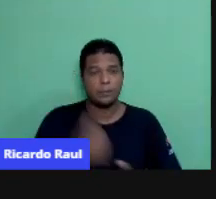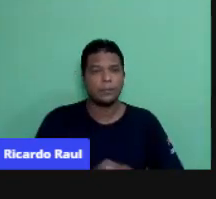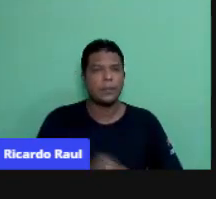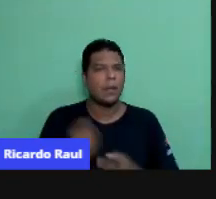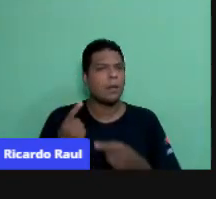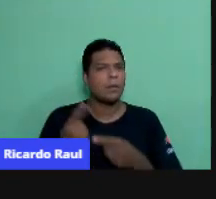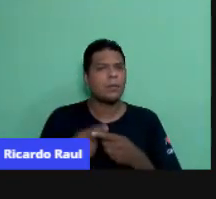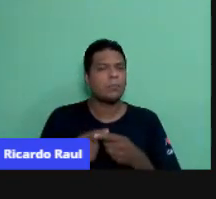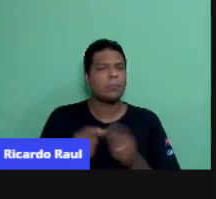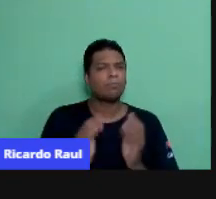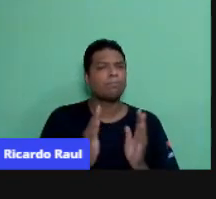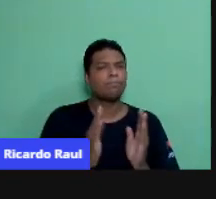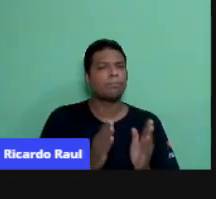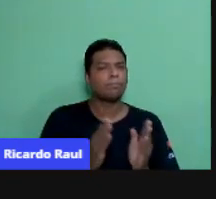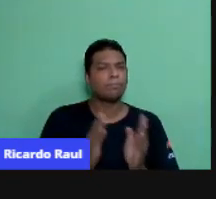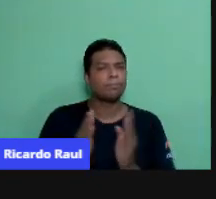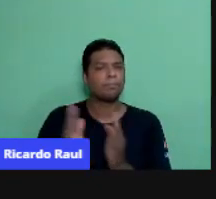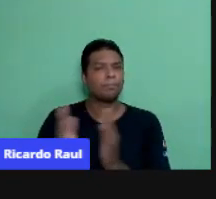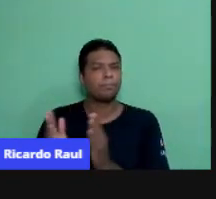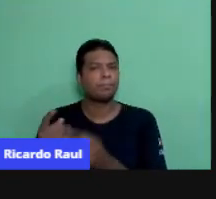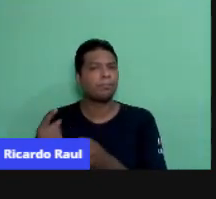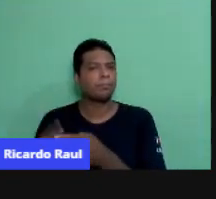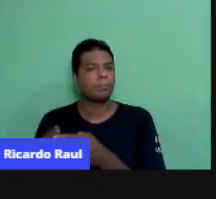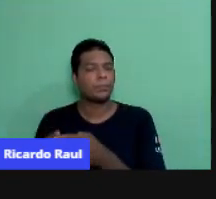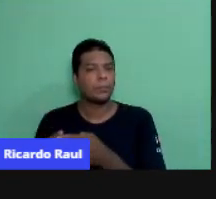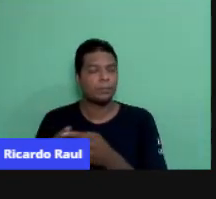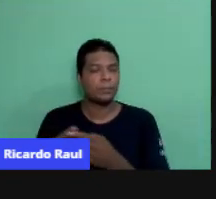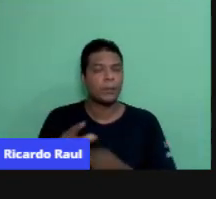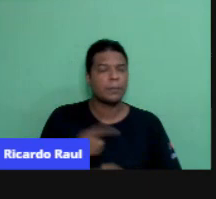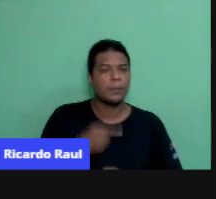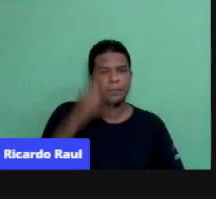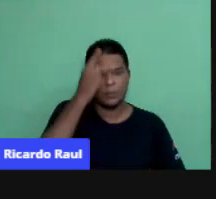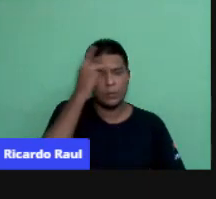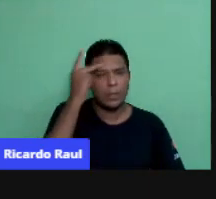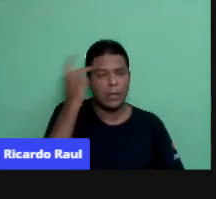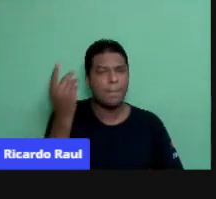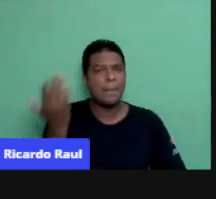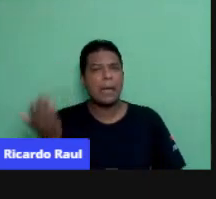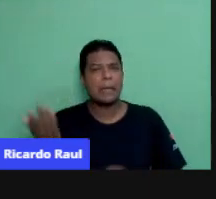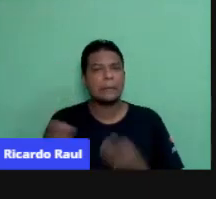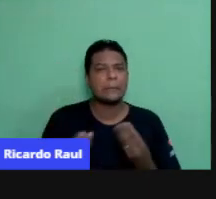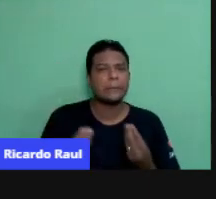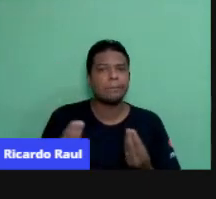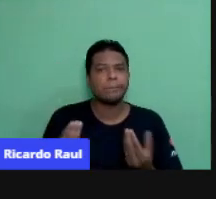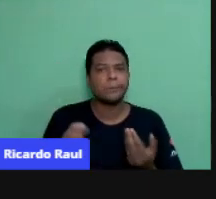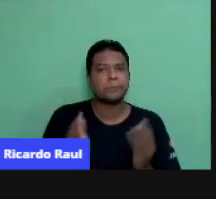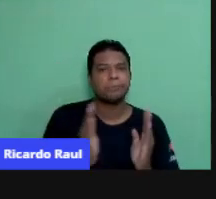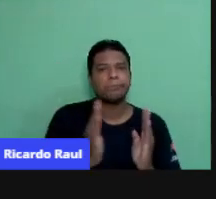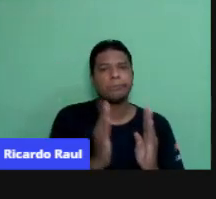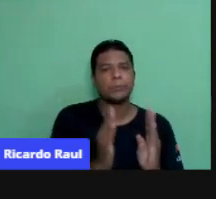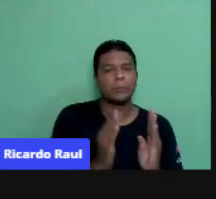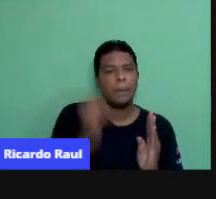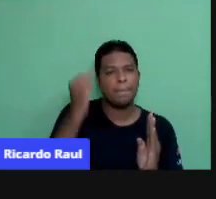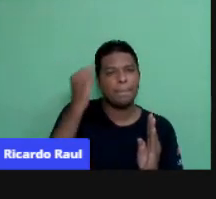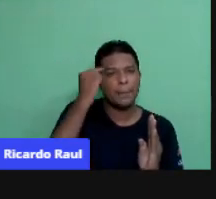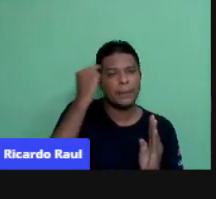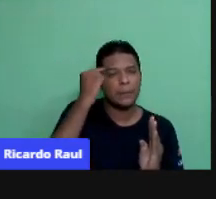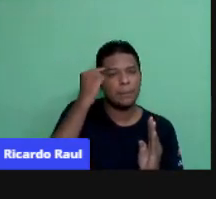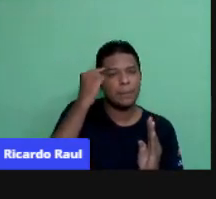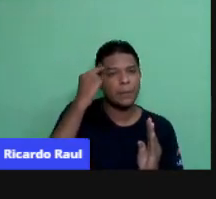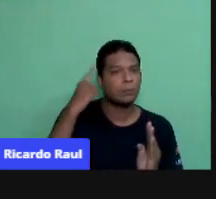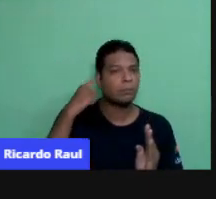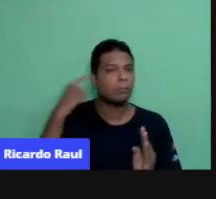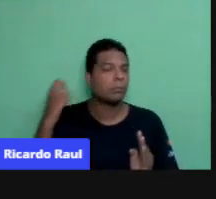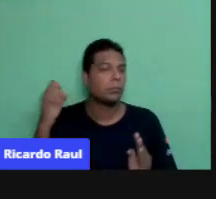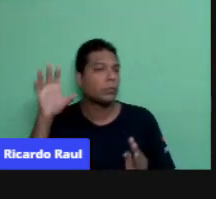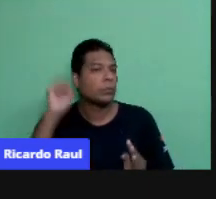eu separei esses três aqui? Porque tem muita gente que fala assim, mas no campo do pensamento e escuta, eu